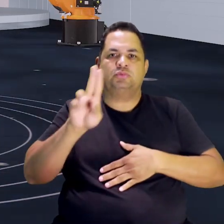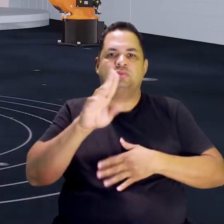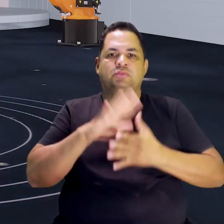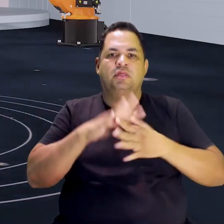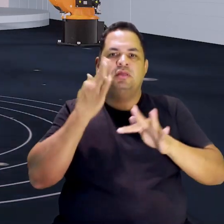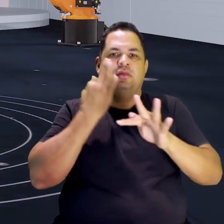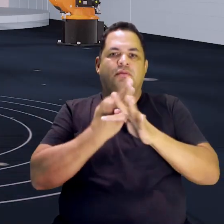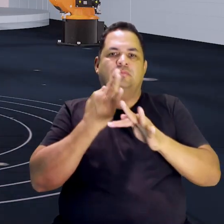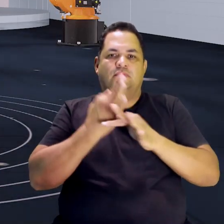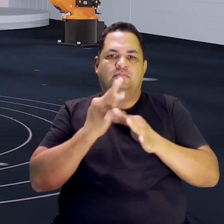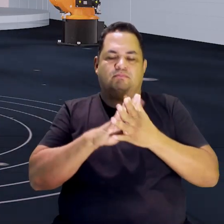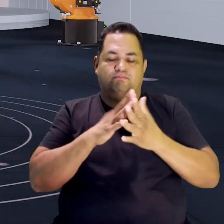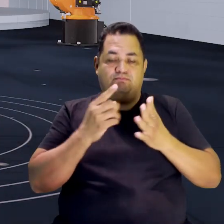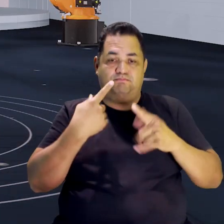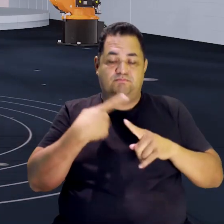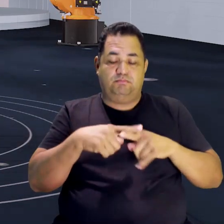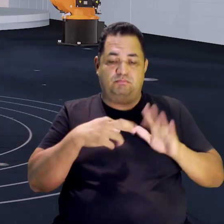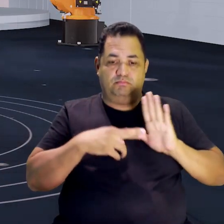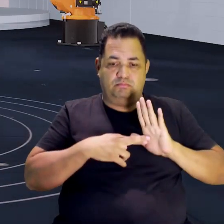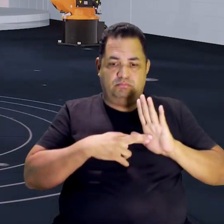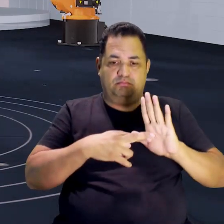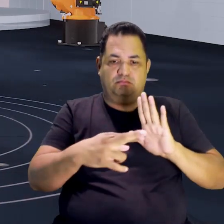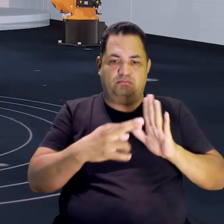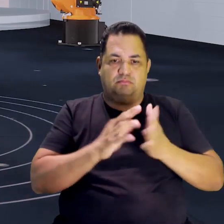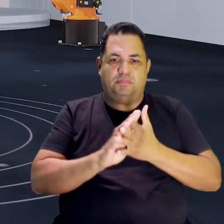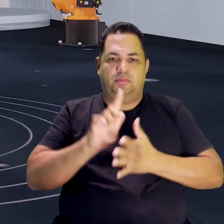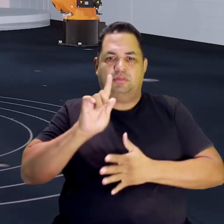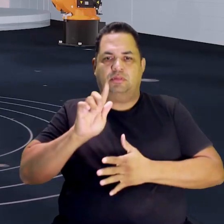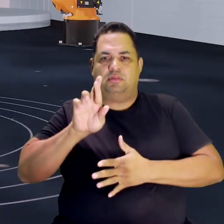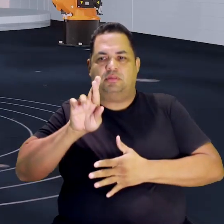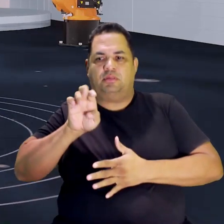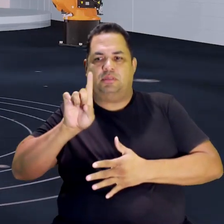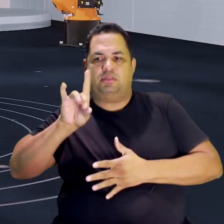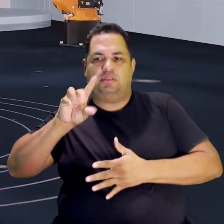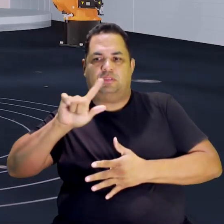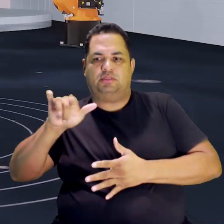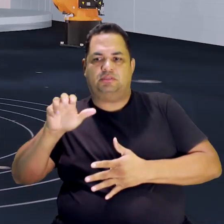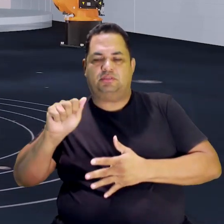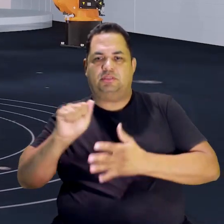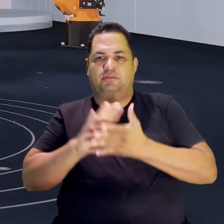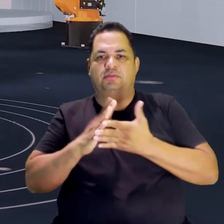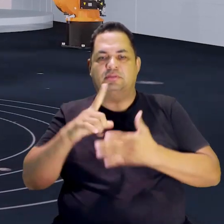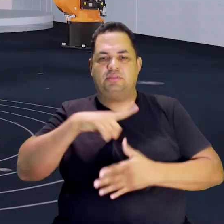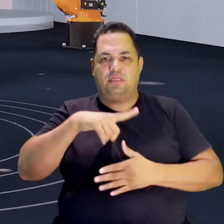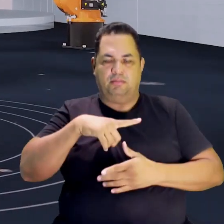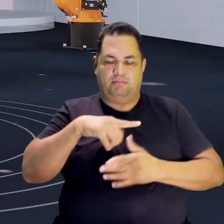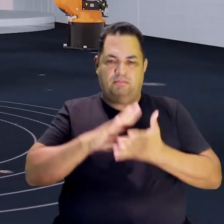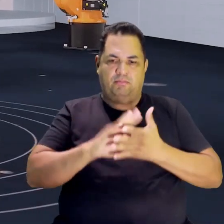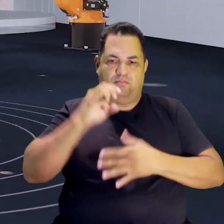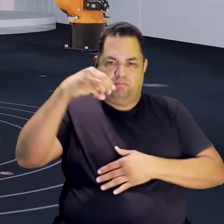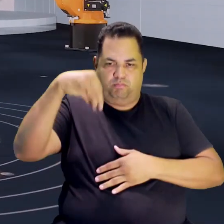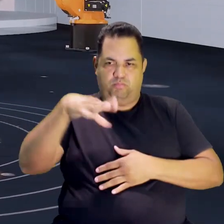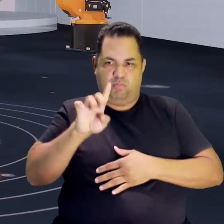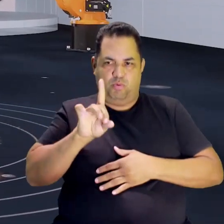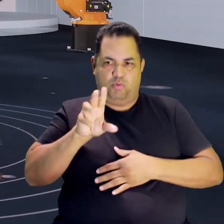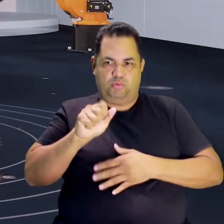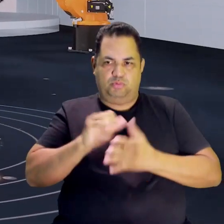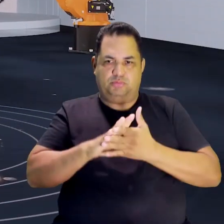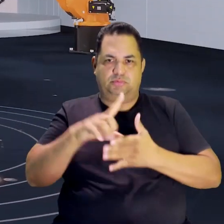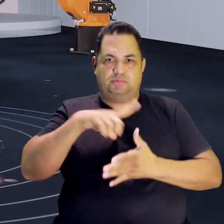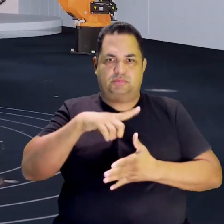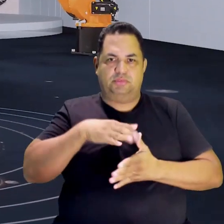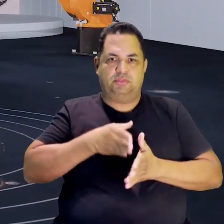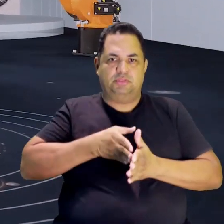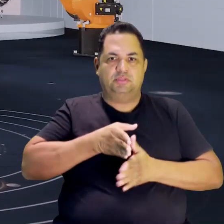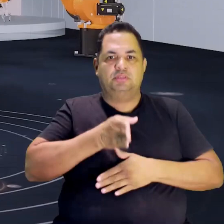porque ele representa para nós a grandeza vetorial, onde tem o módulo, né? Existe a direção